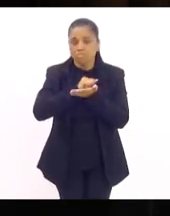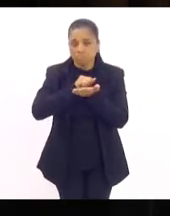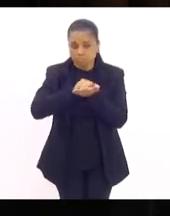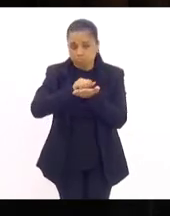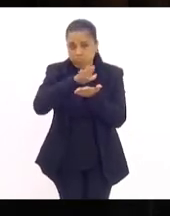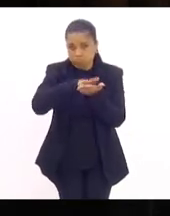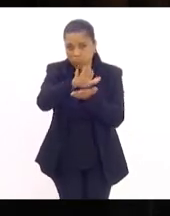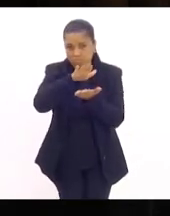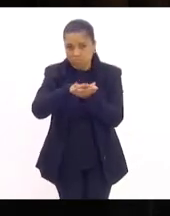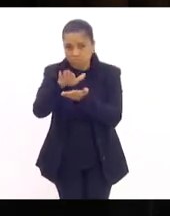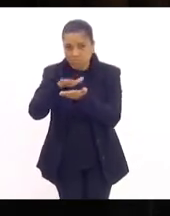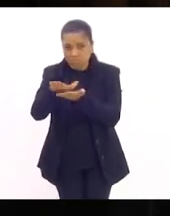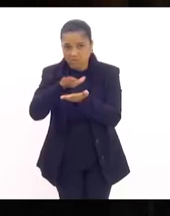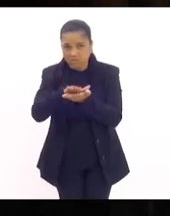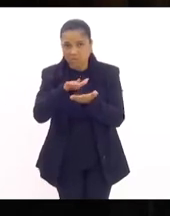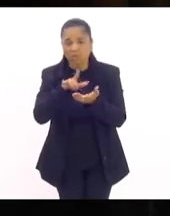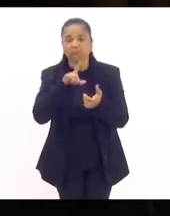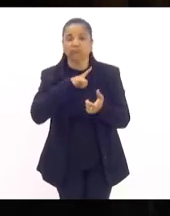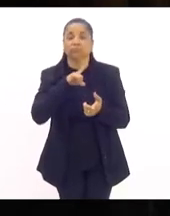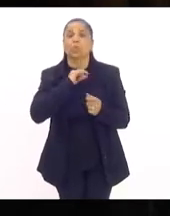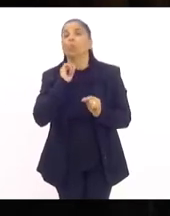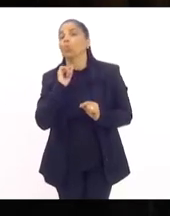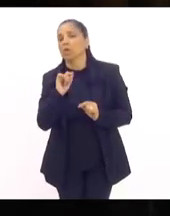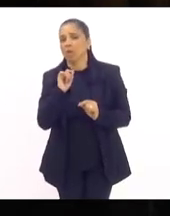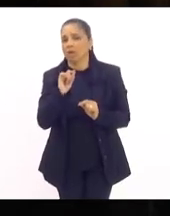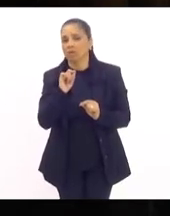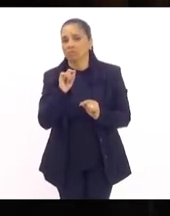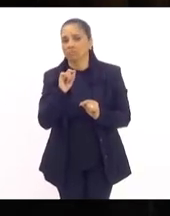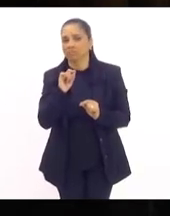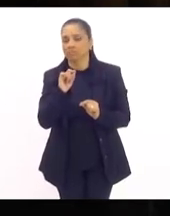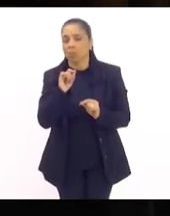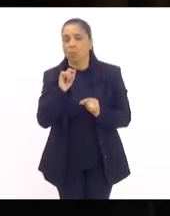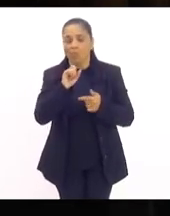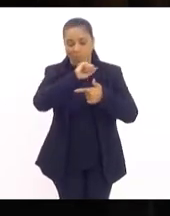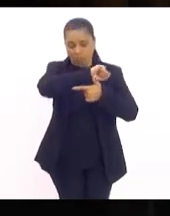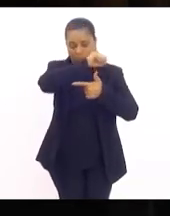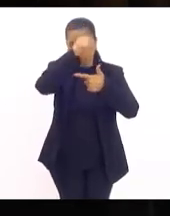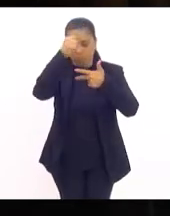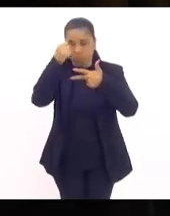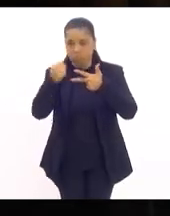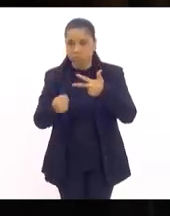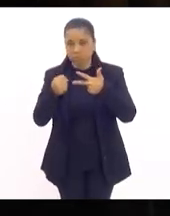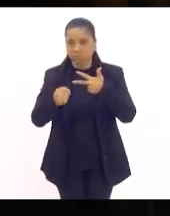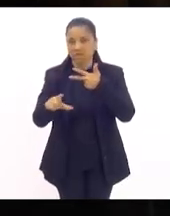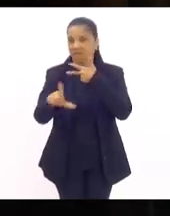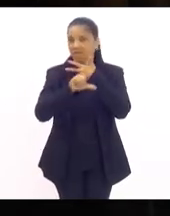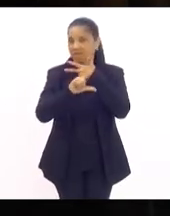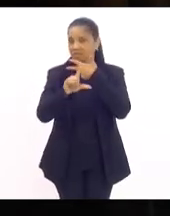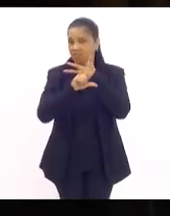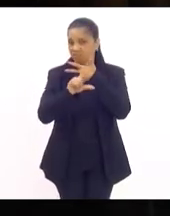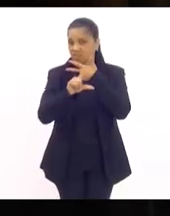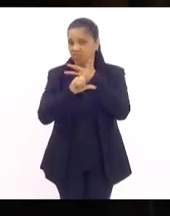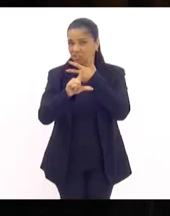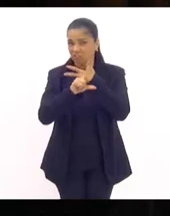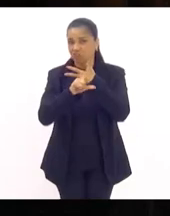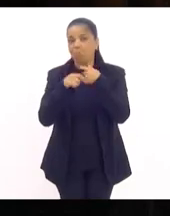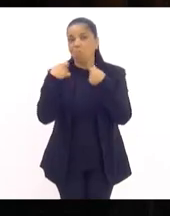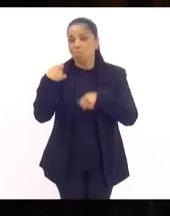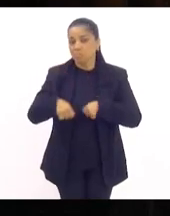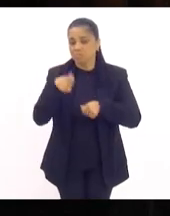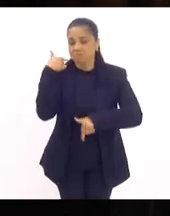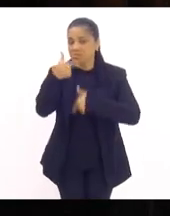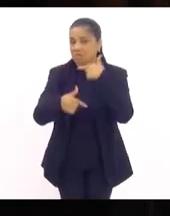senhora presidenta, uma asfixia do poder legislativo em fazer aquilo que é o seu trabalho, fazer CPIs,